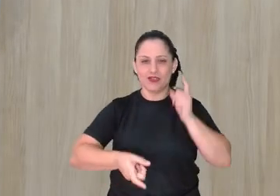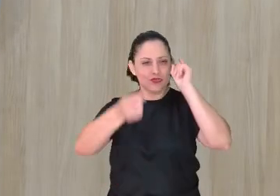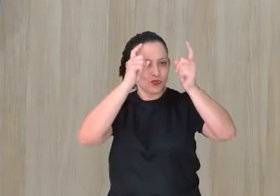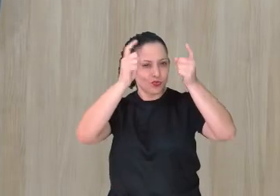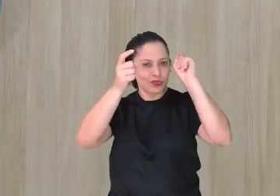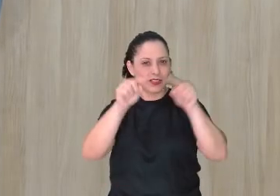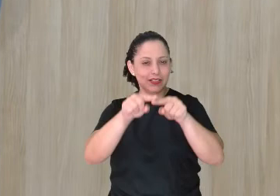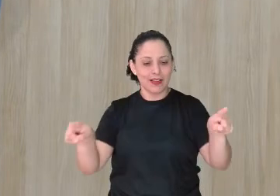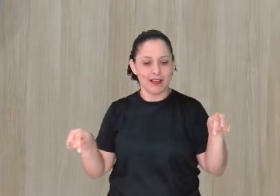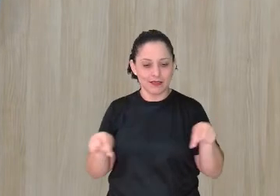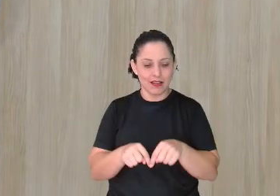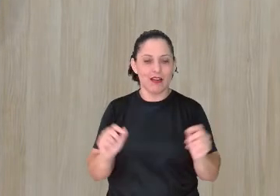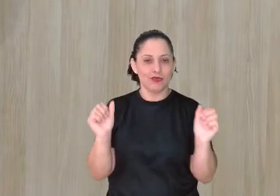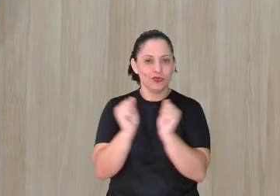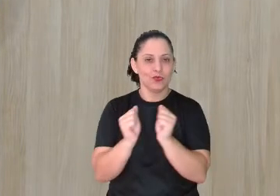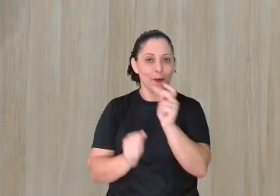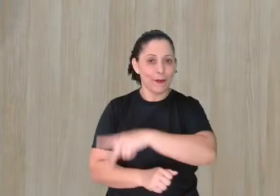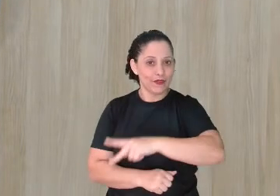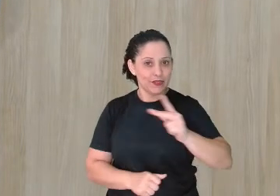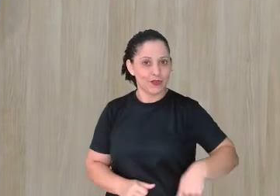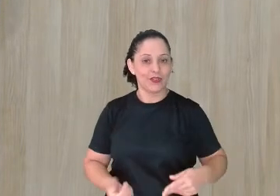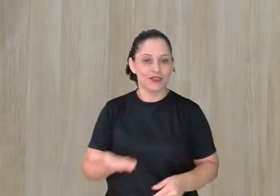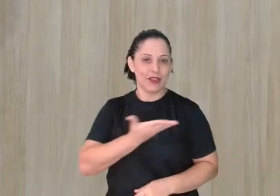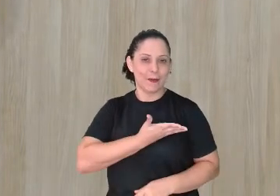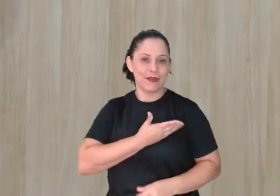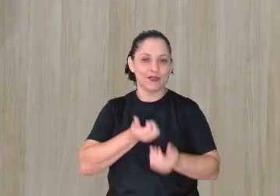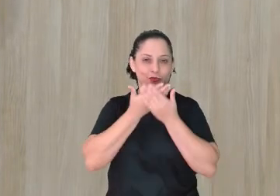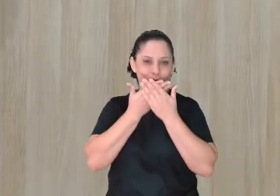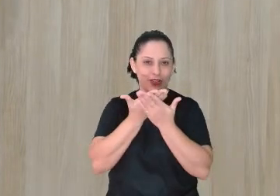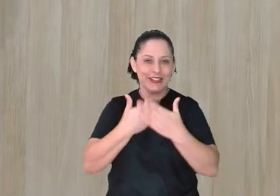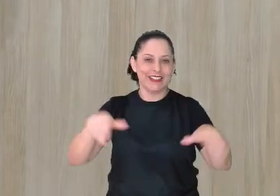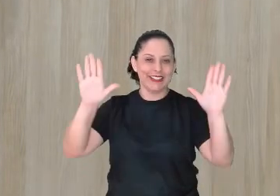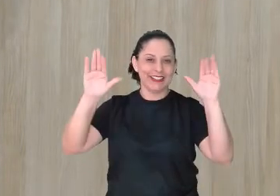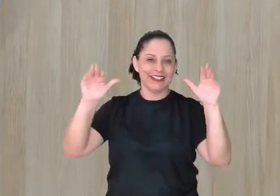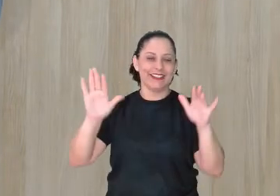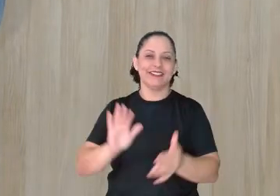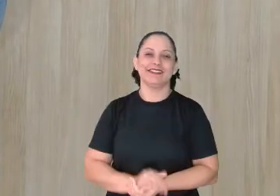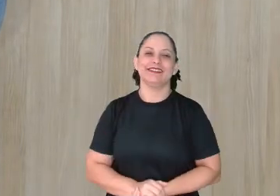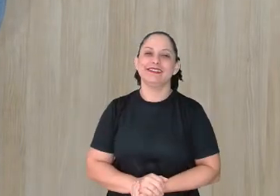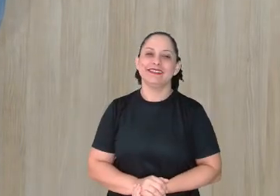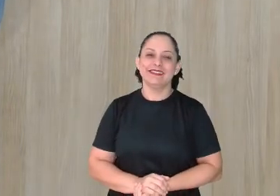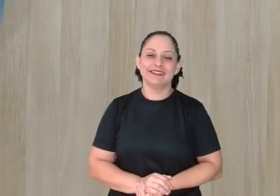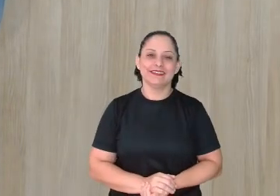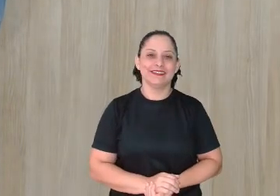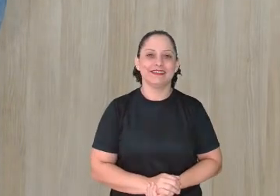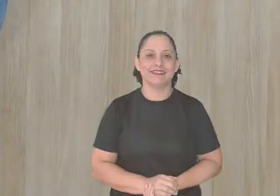com seus professores da sua escola de origem, com seus colegas. Um beijo, até a próxima aula. Tchau, tchau.